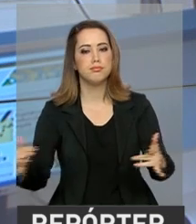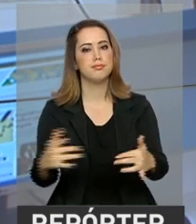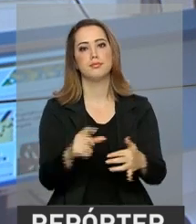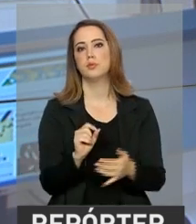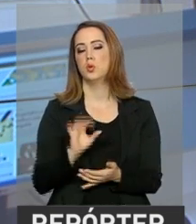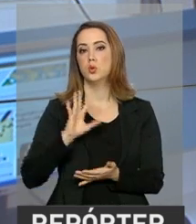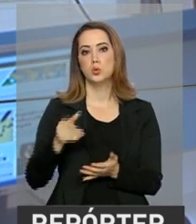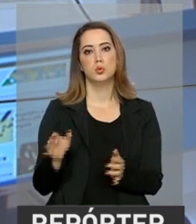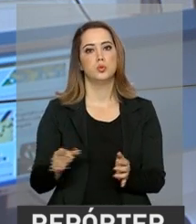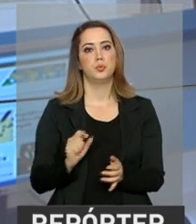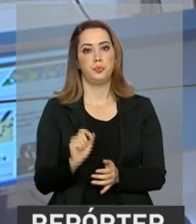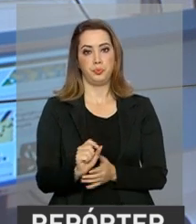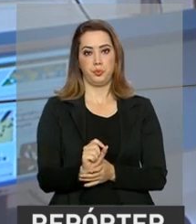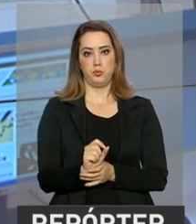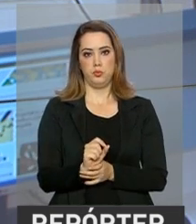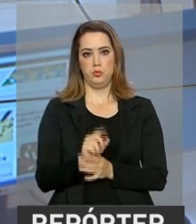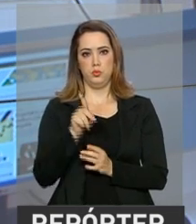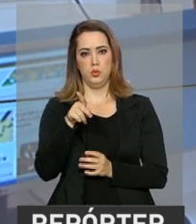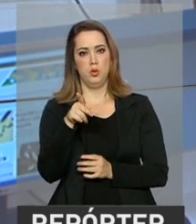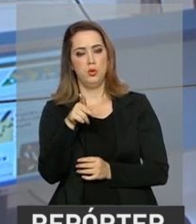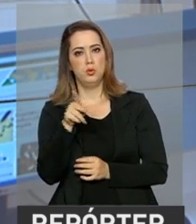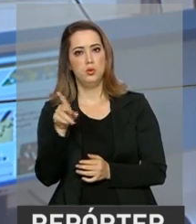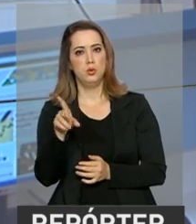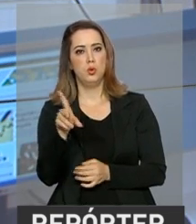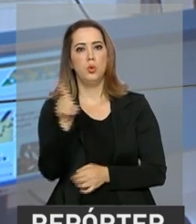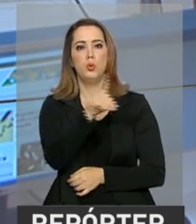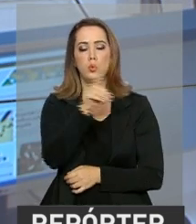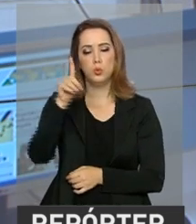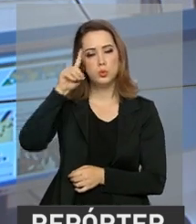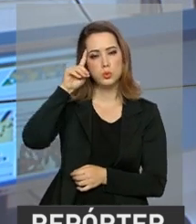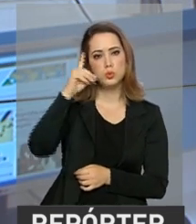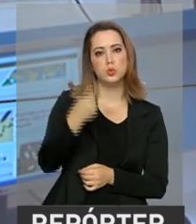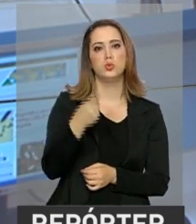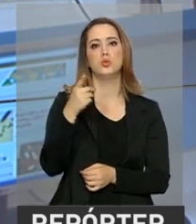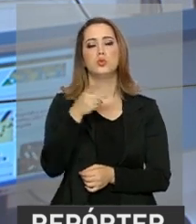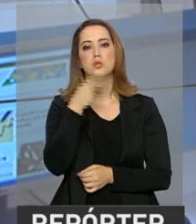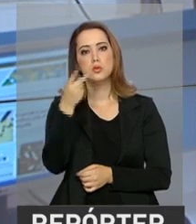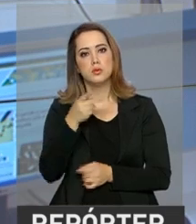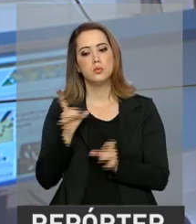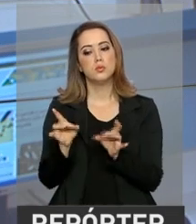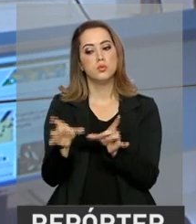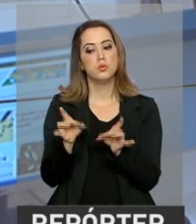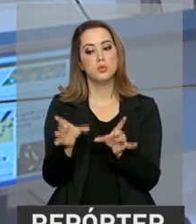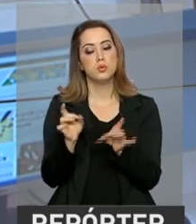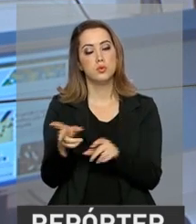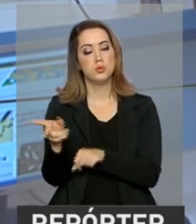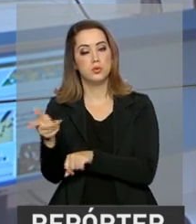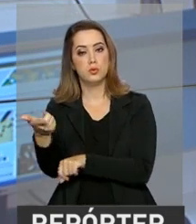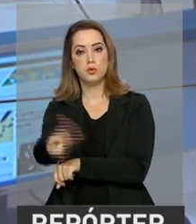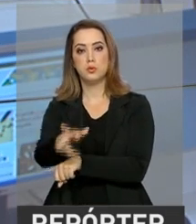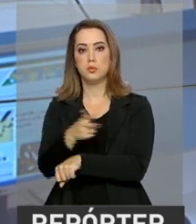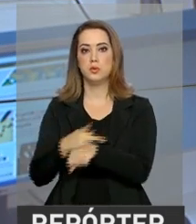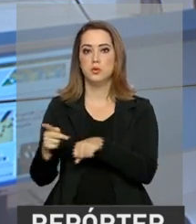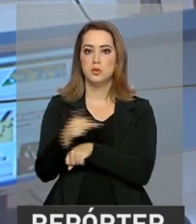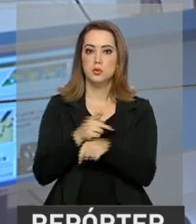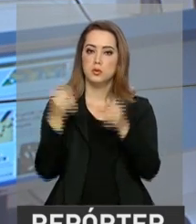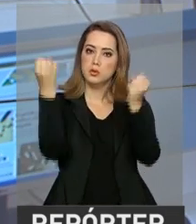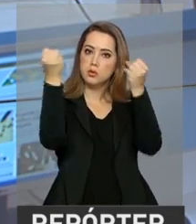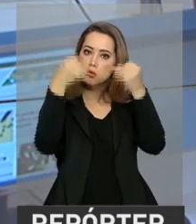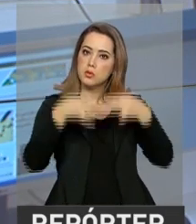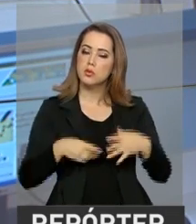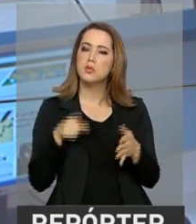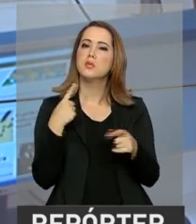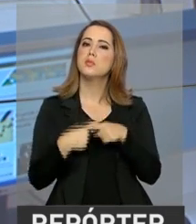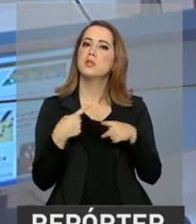serviços. Erlon Brandão, diretor do Departamento de Estatística e Apoio à Exportação do Ministério do Desenvolvimento, explica o motivo